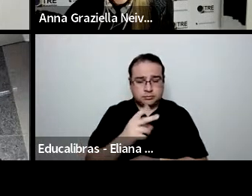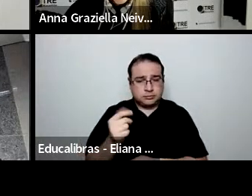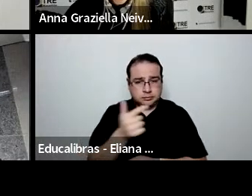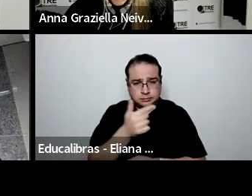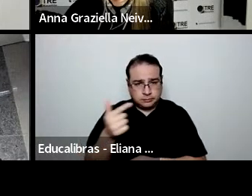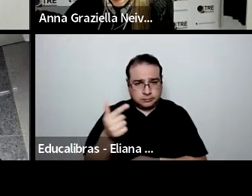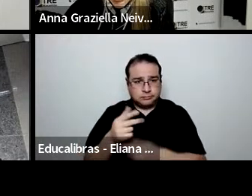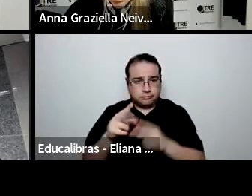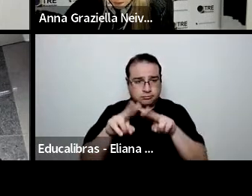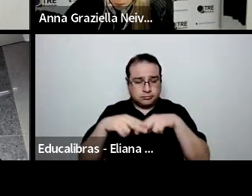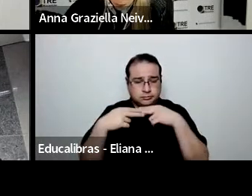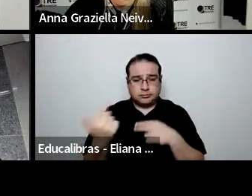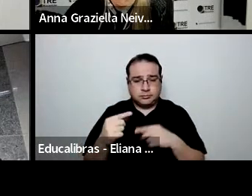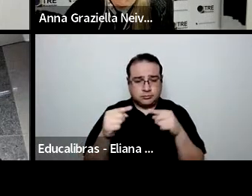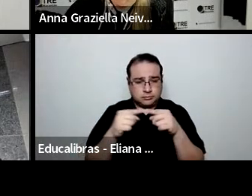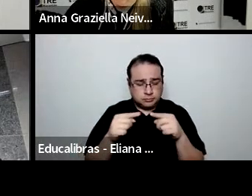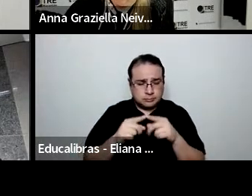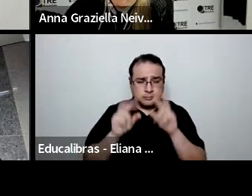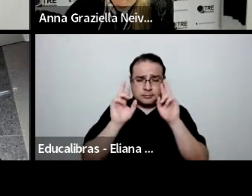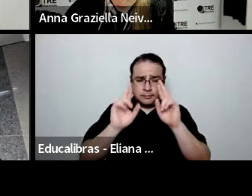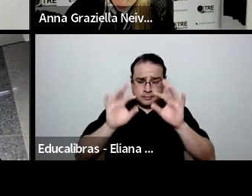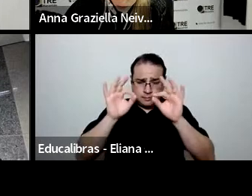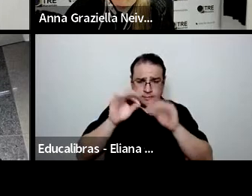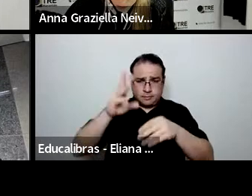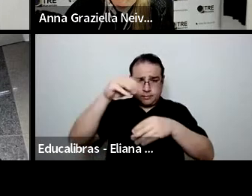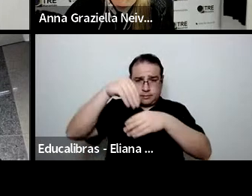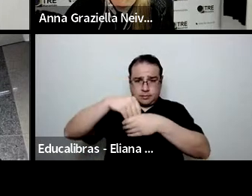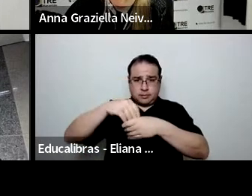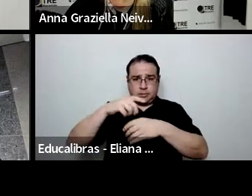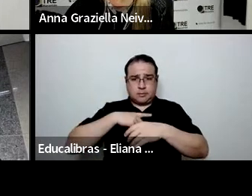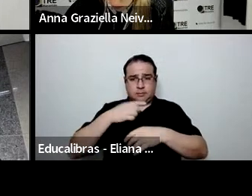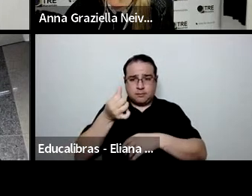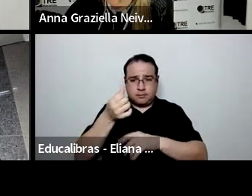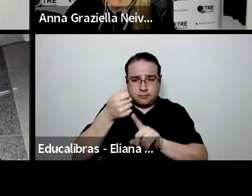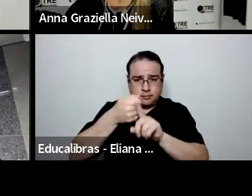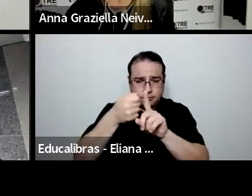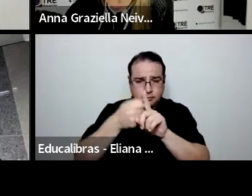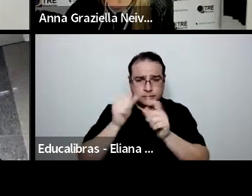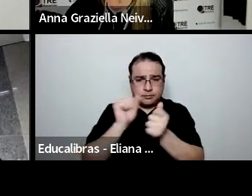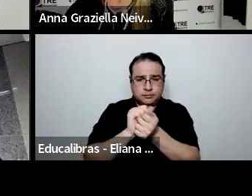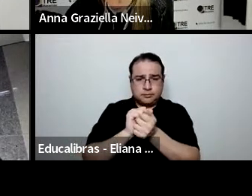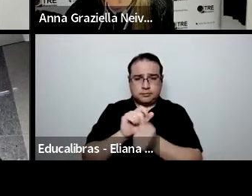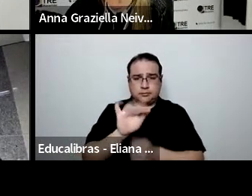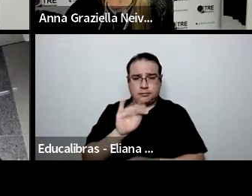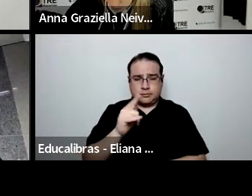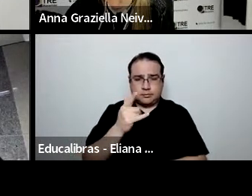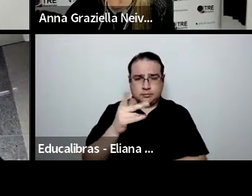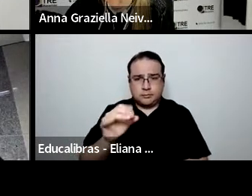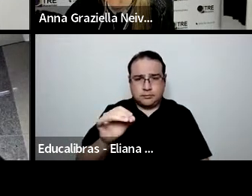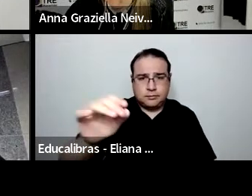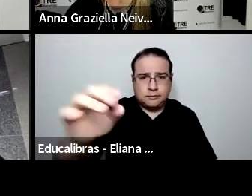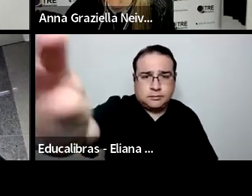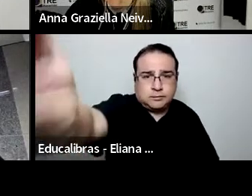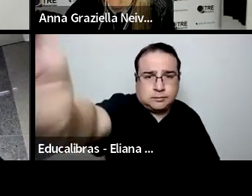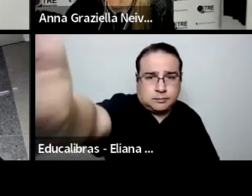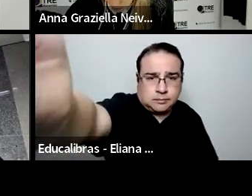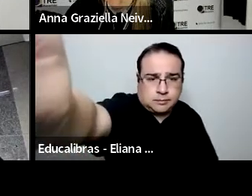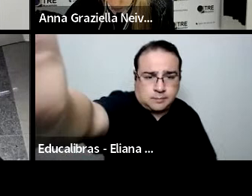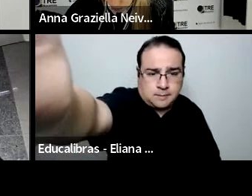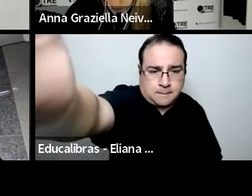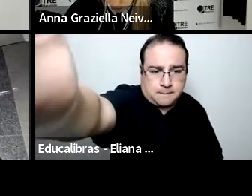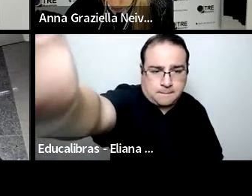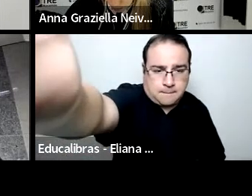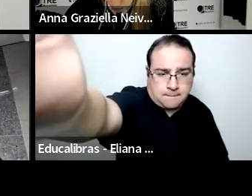portanto não estaria respeitado o prazo mínimo de seis meses de filiação ocorre que como consta das informações